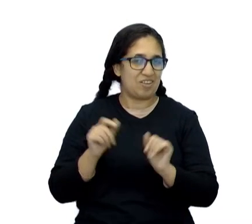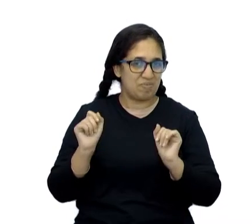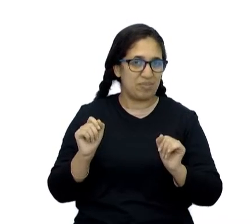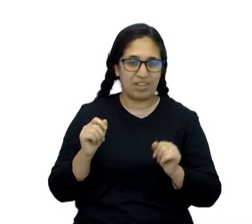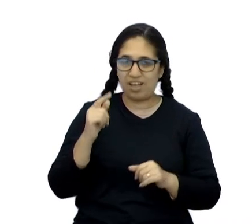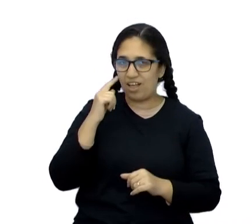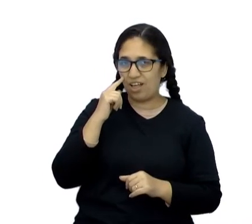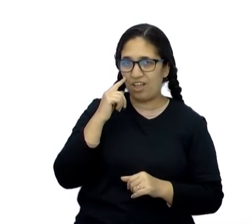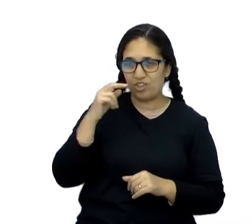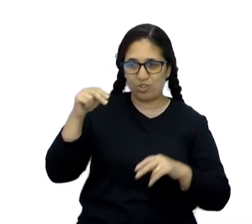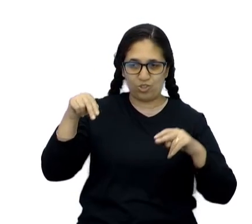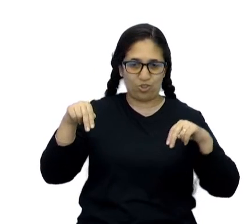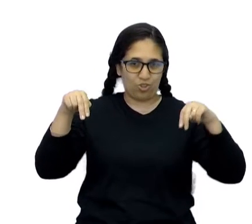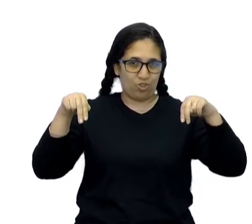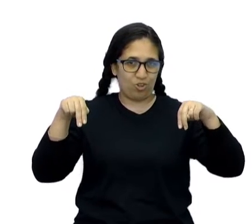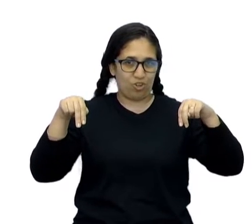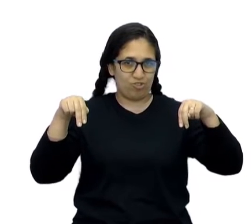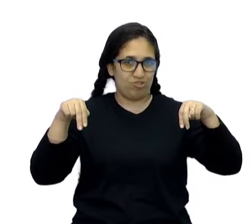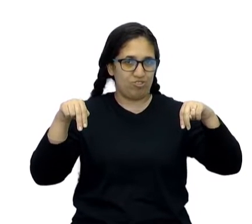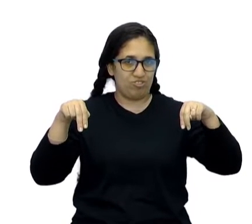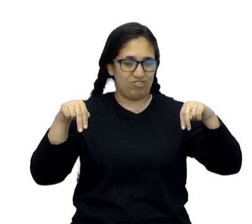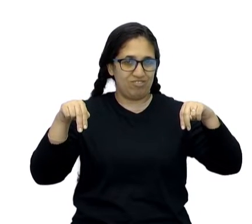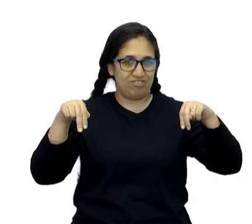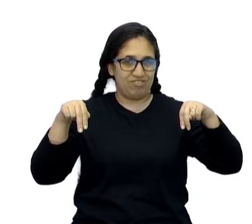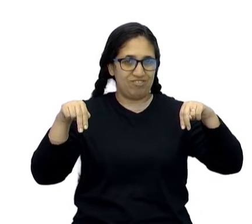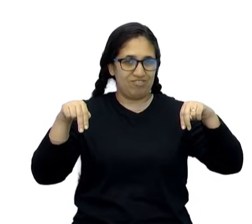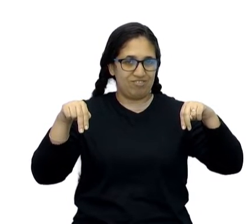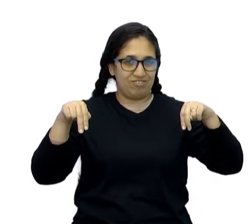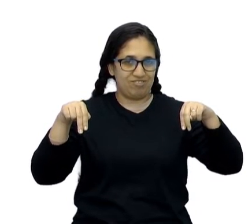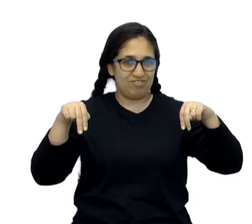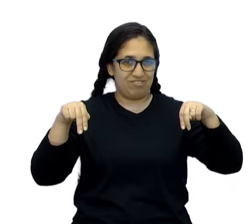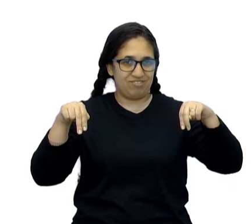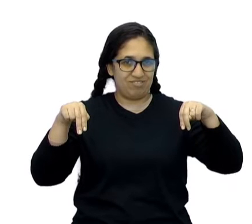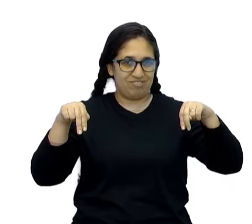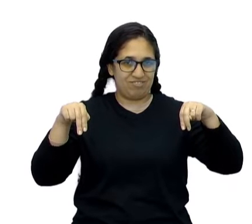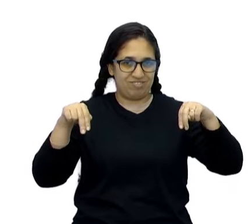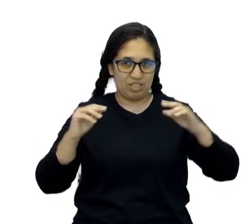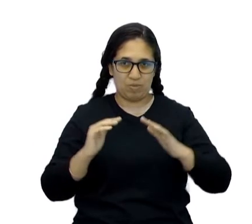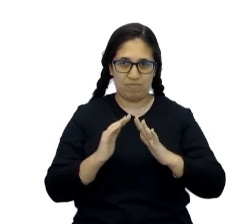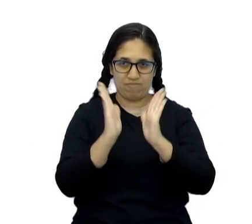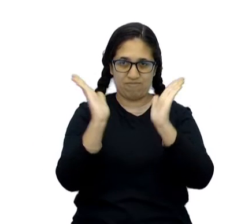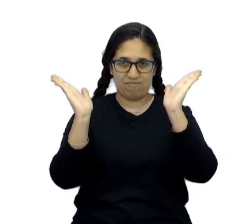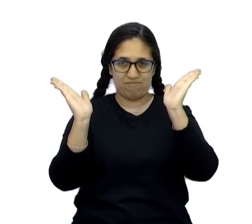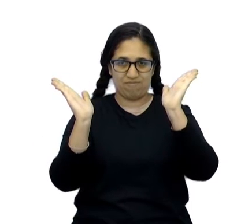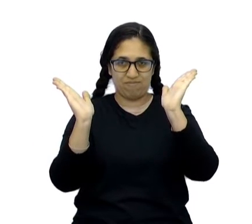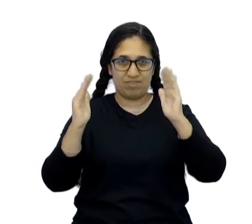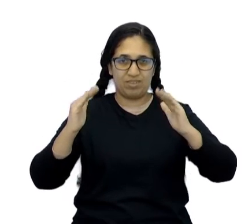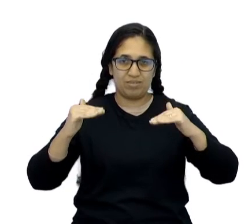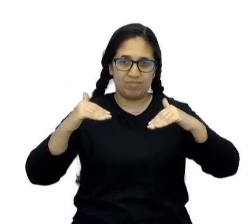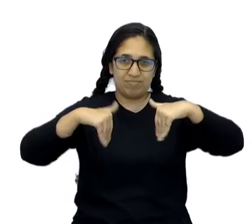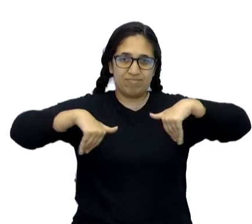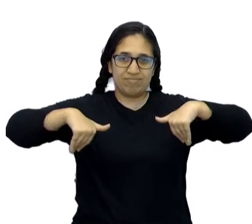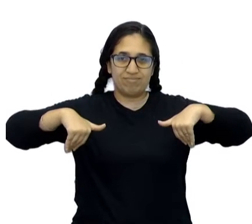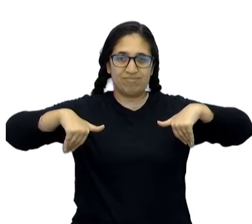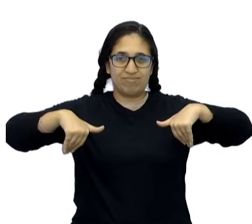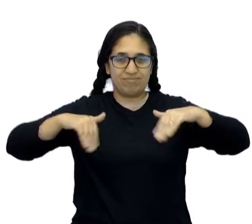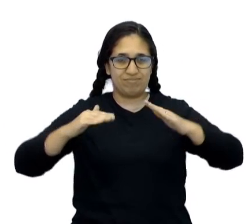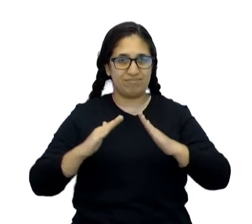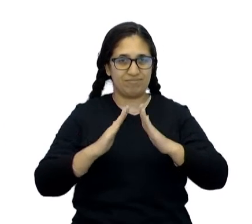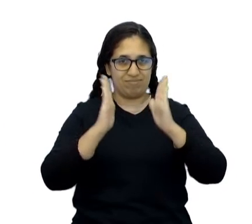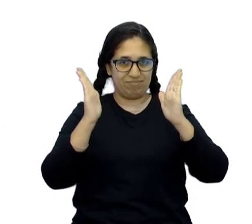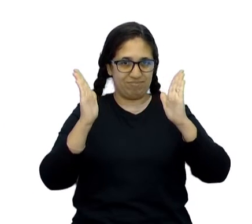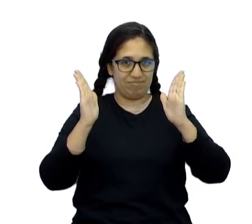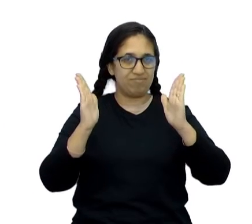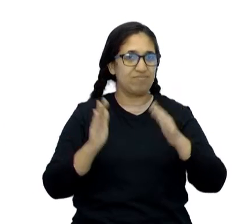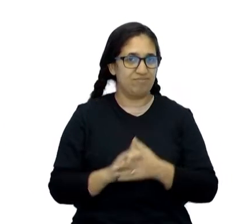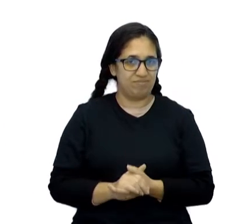por exemplo, dois nortes, as linhas de campo são assim, ó. Elas se entortam, tá? Mas eu vou pôr aqui